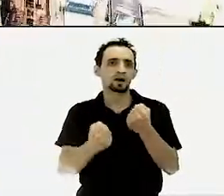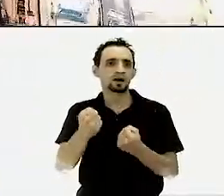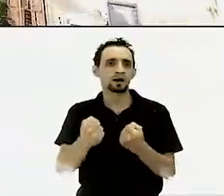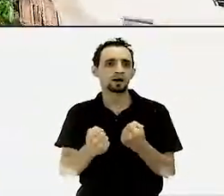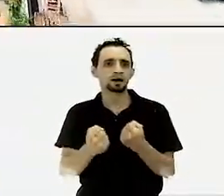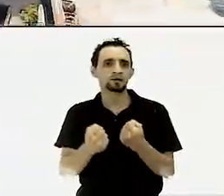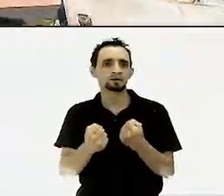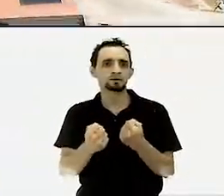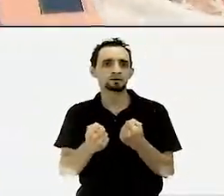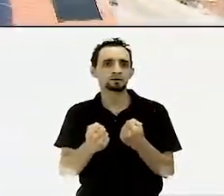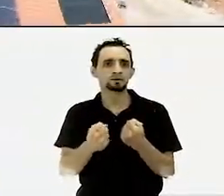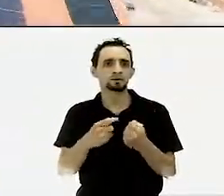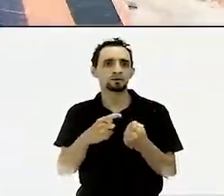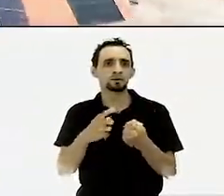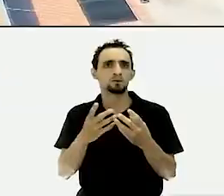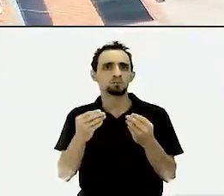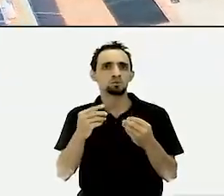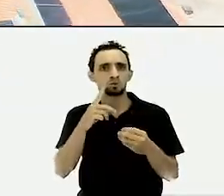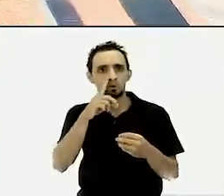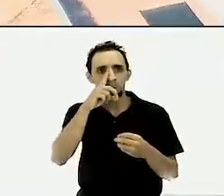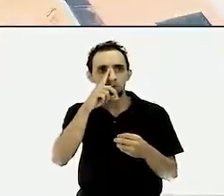Fabiano Camilo.